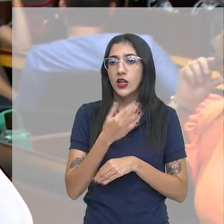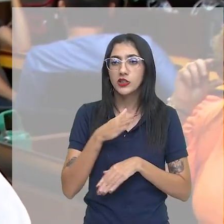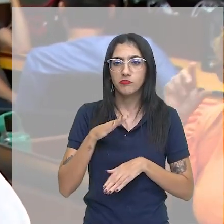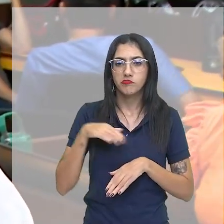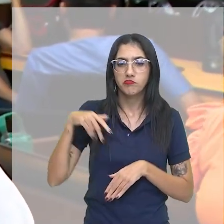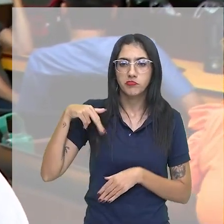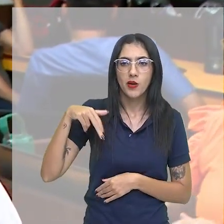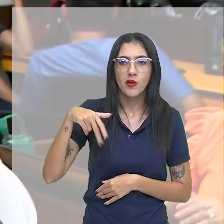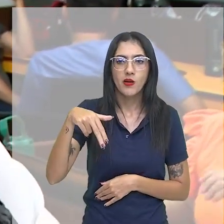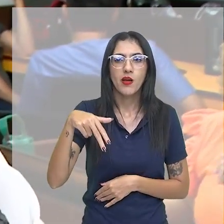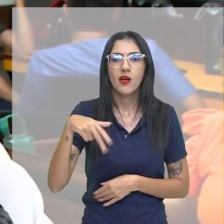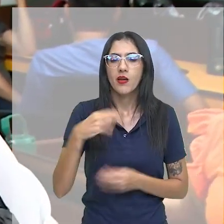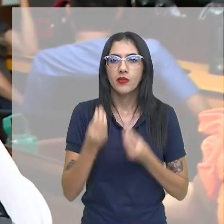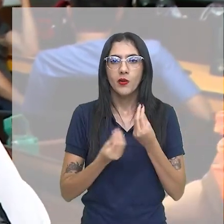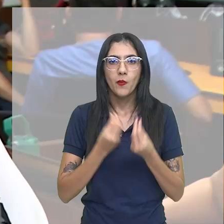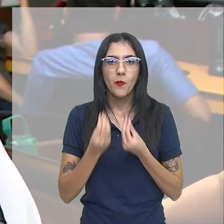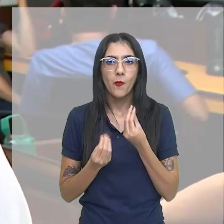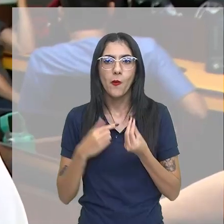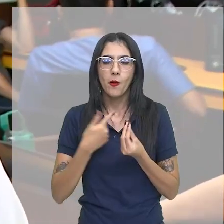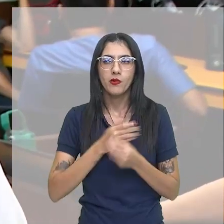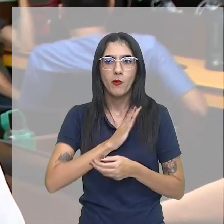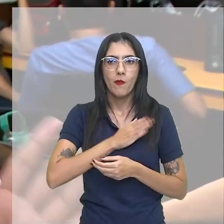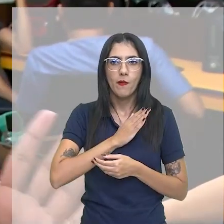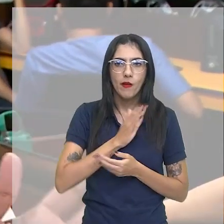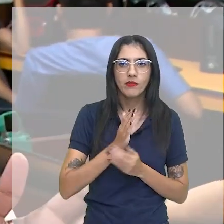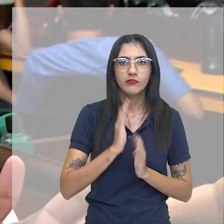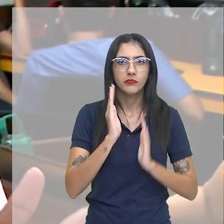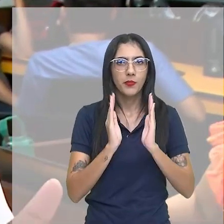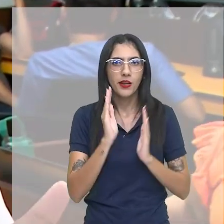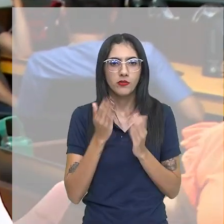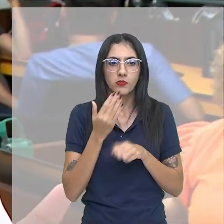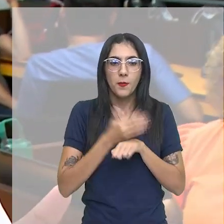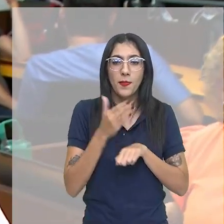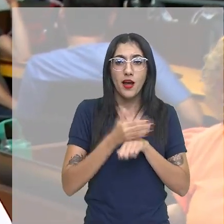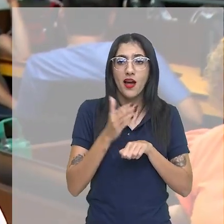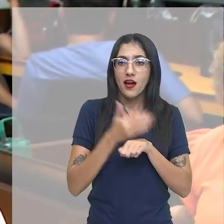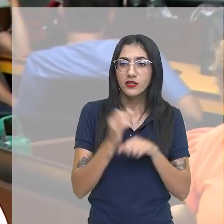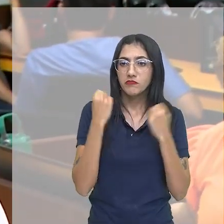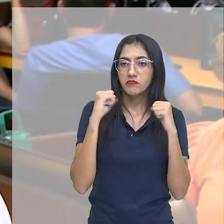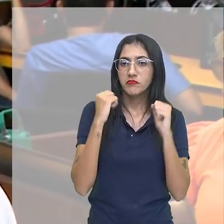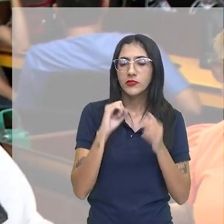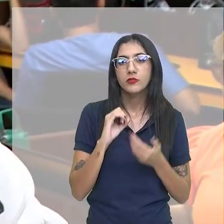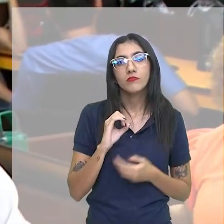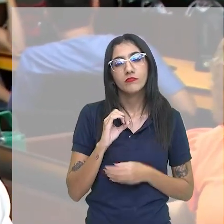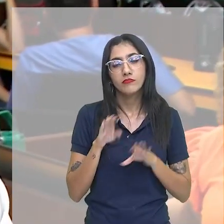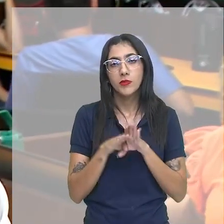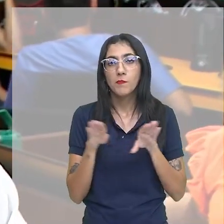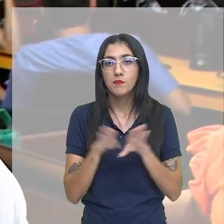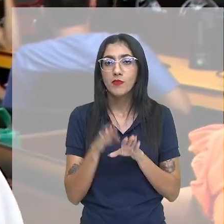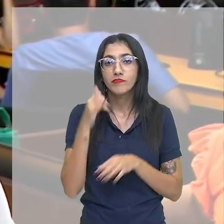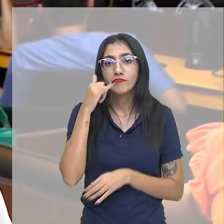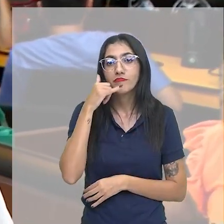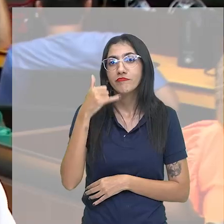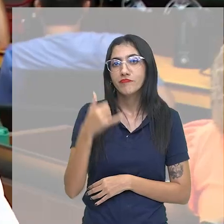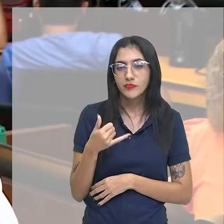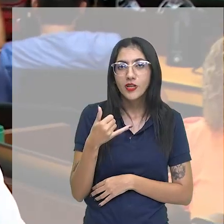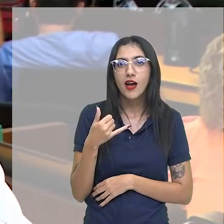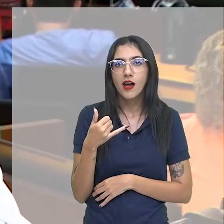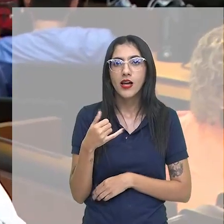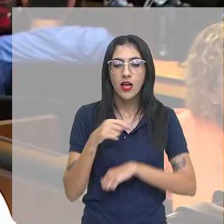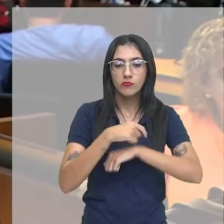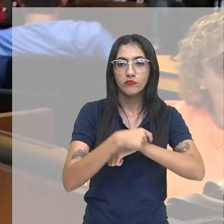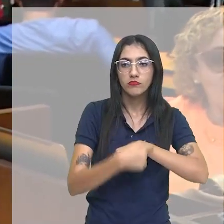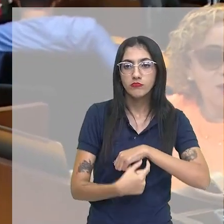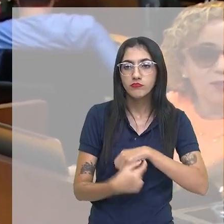como é que ficou nosso batimento cardíaco durante a realização de determinado exercício, e o próprio celular, onde o smartwatch